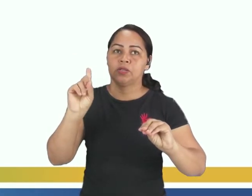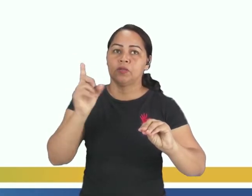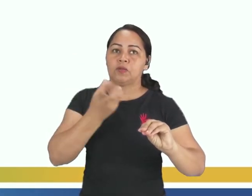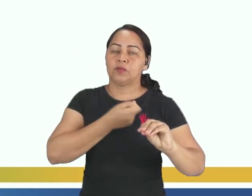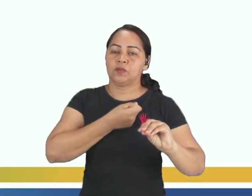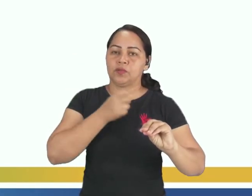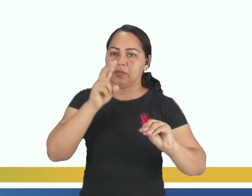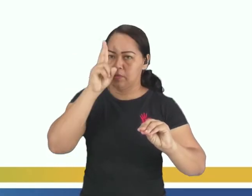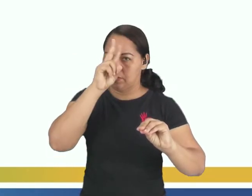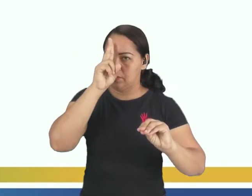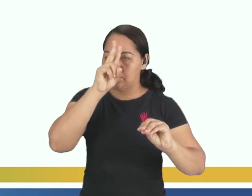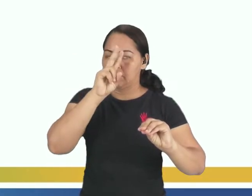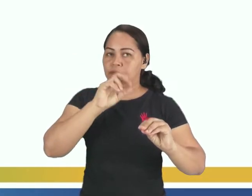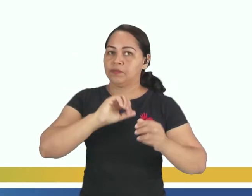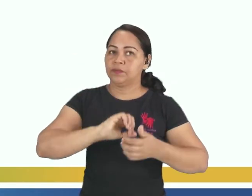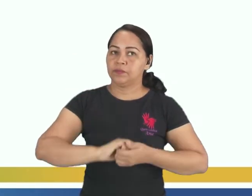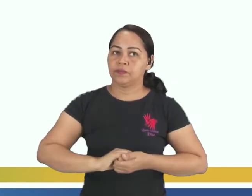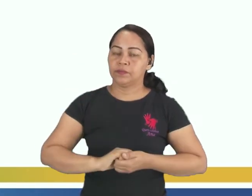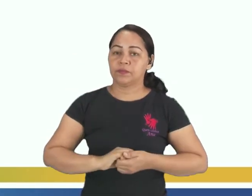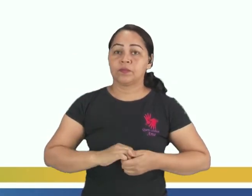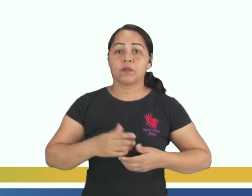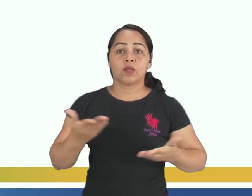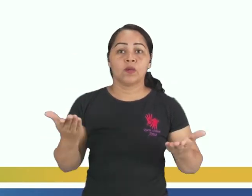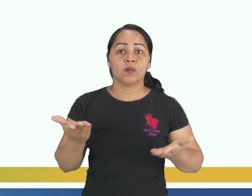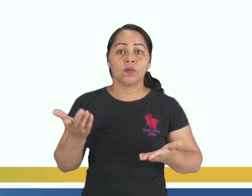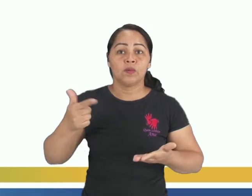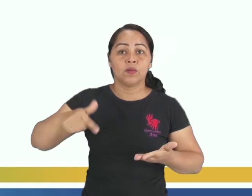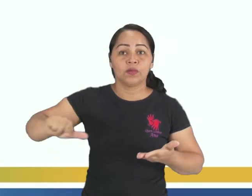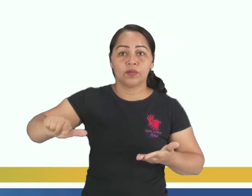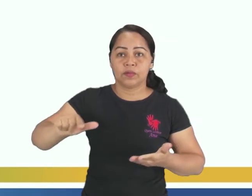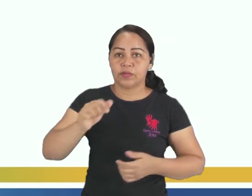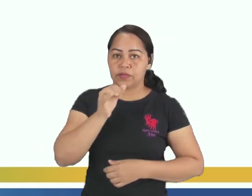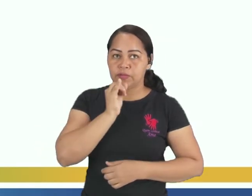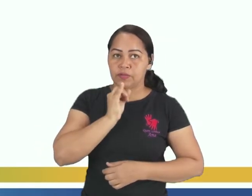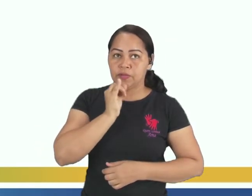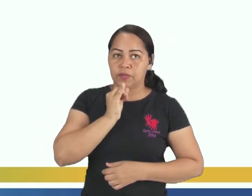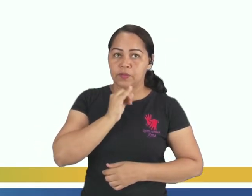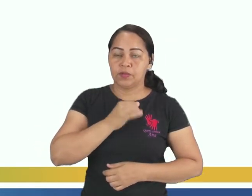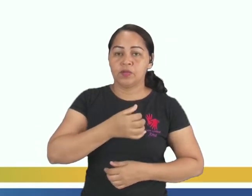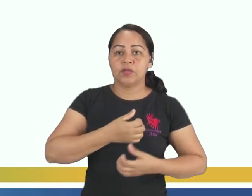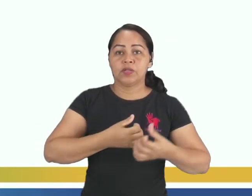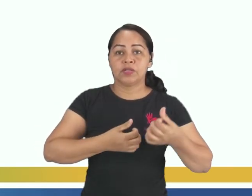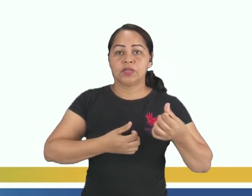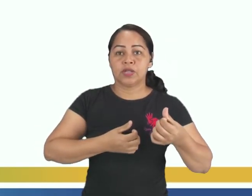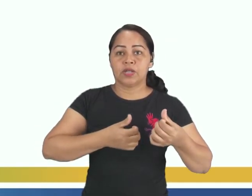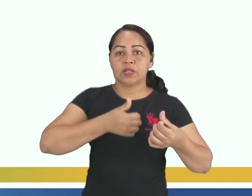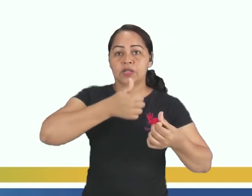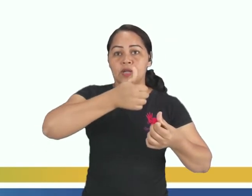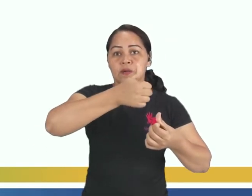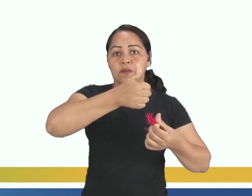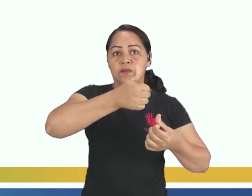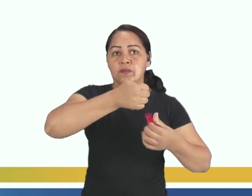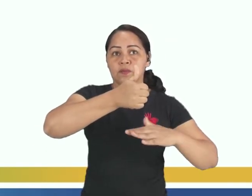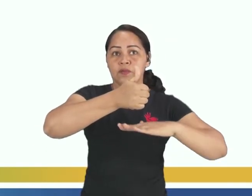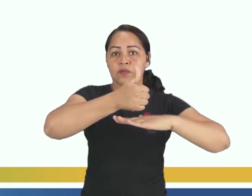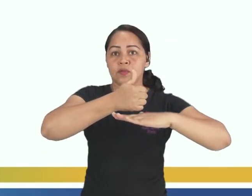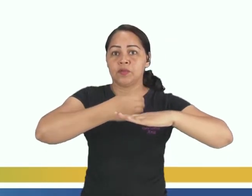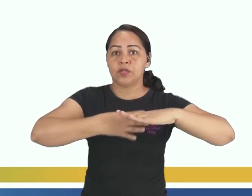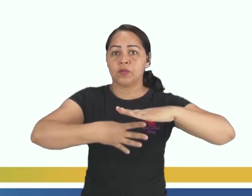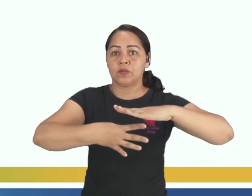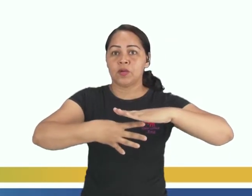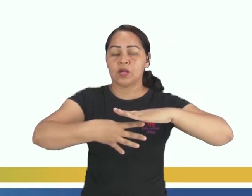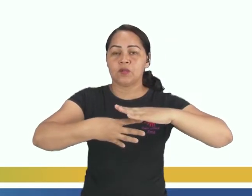lembra disso, né? Item B, 6 elevado a 1 sobre 4. Mesma ideia. Vou transformar em